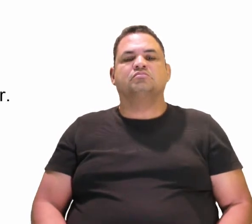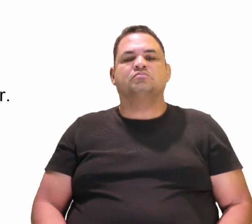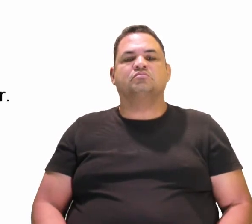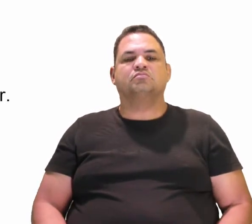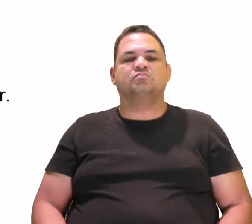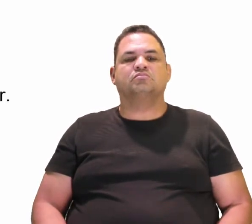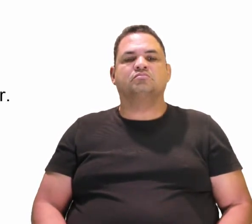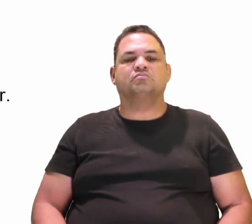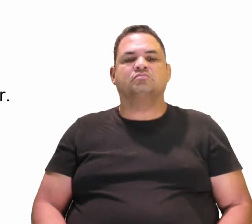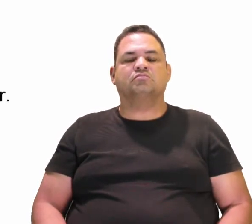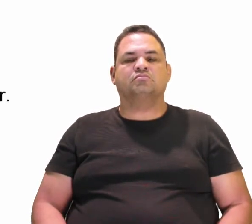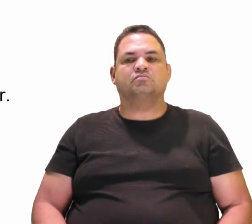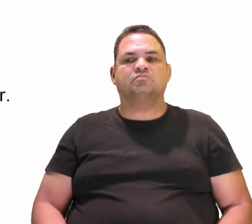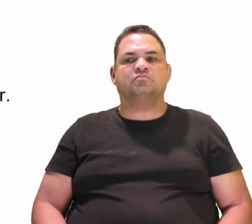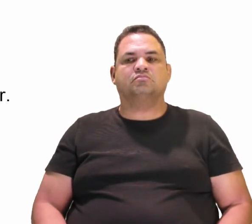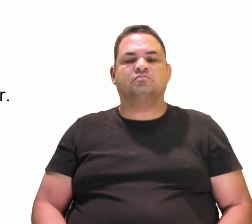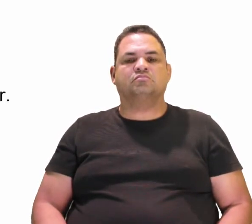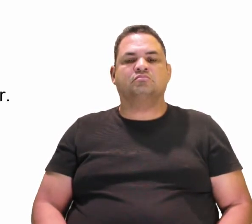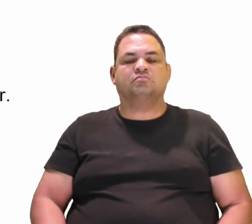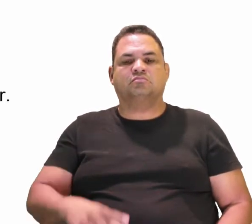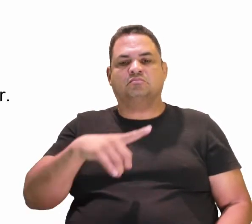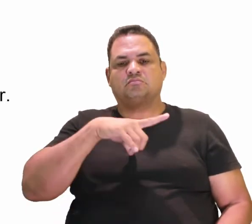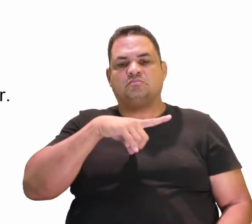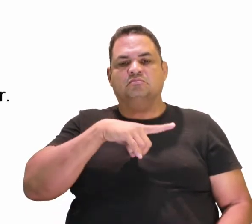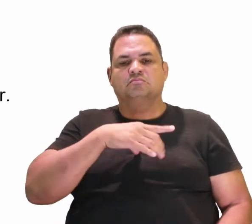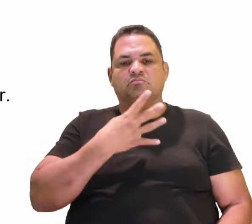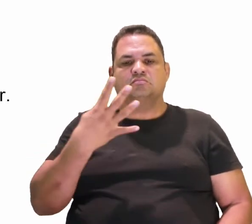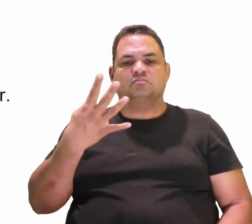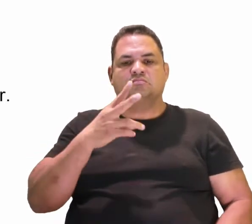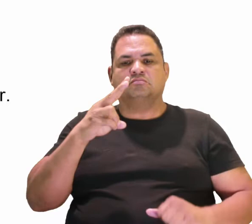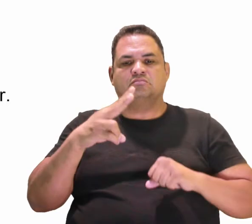necessário. Então, olha só, temos aí